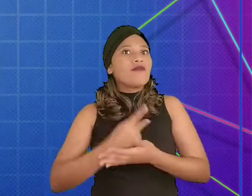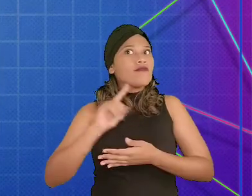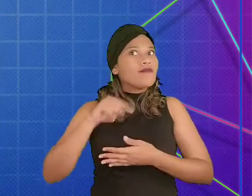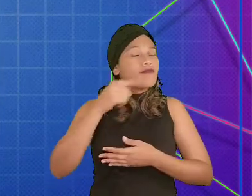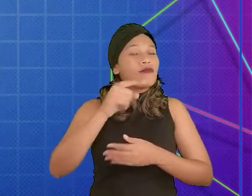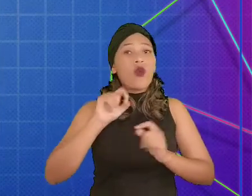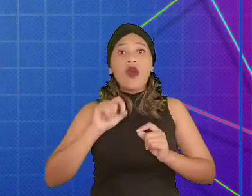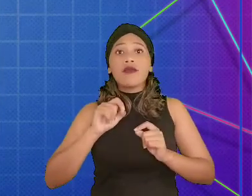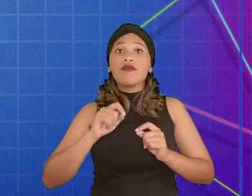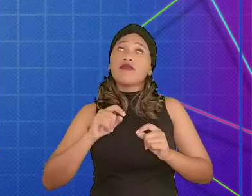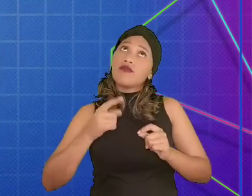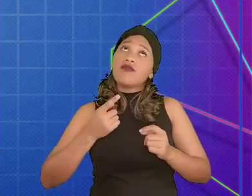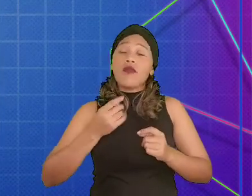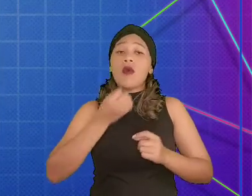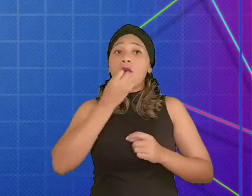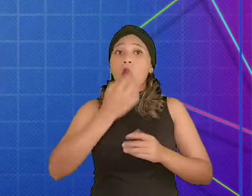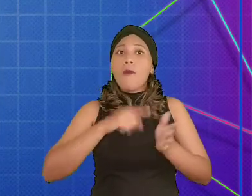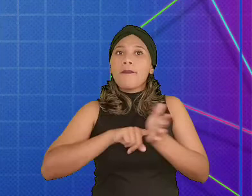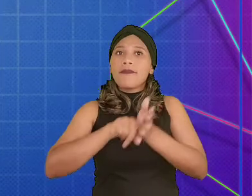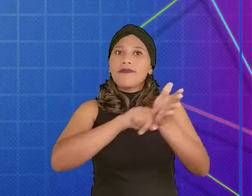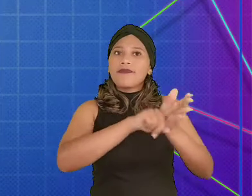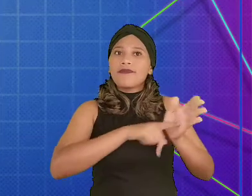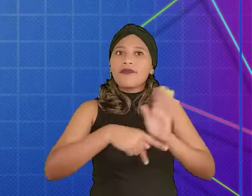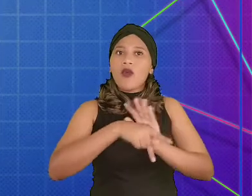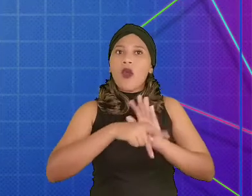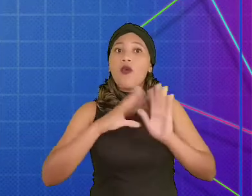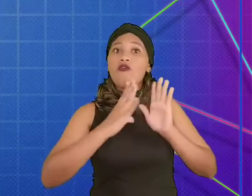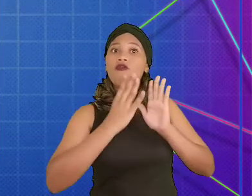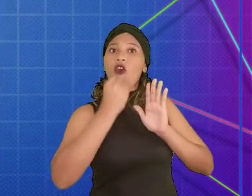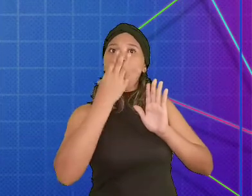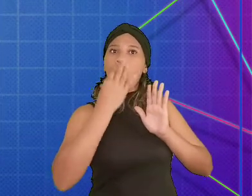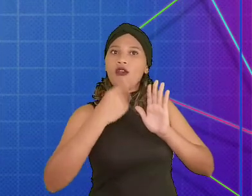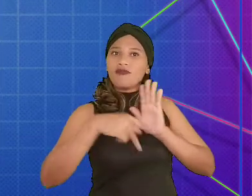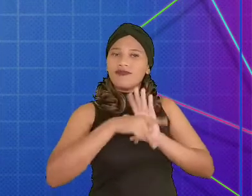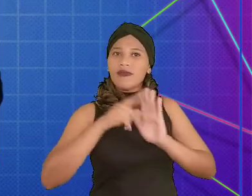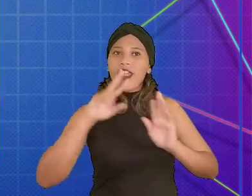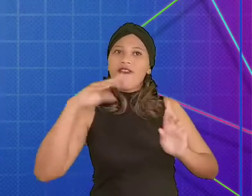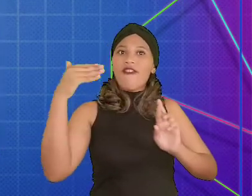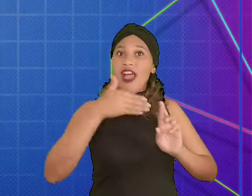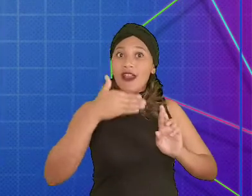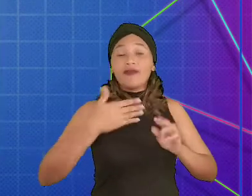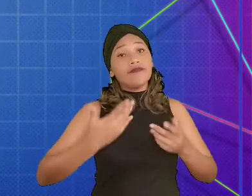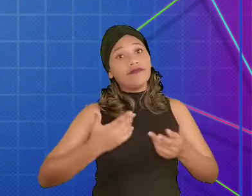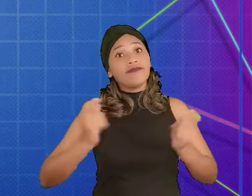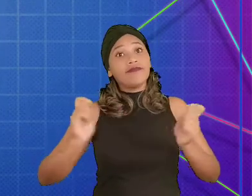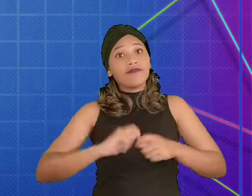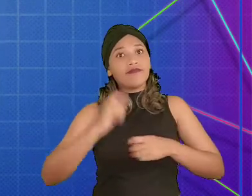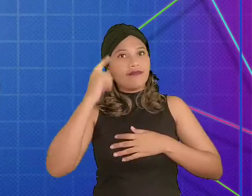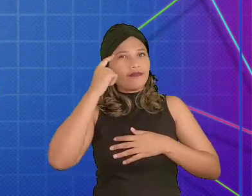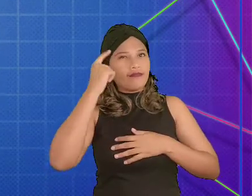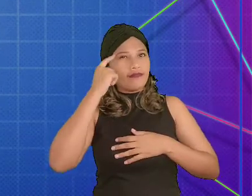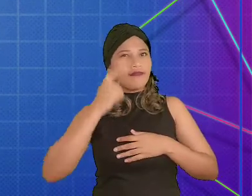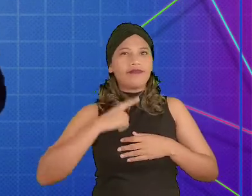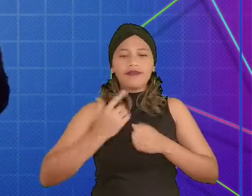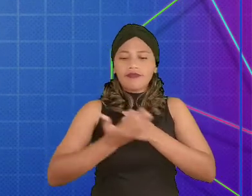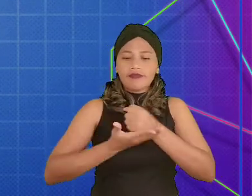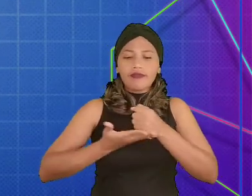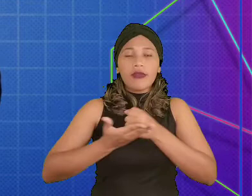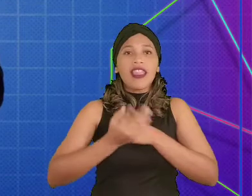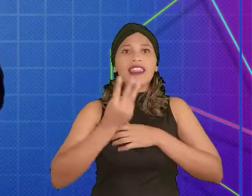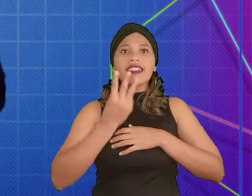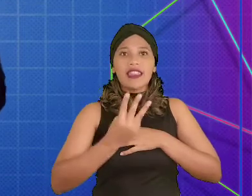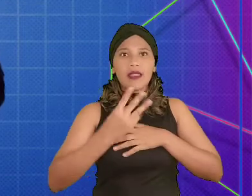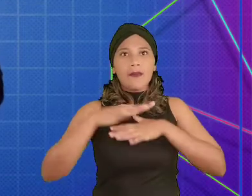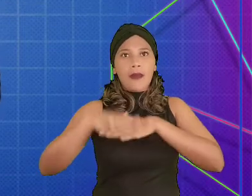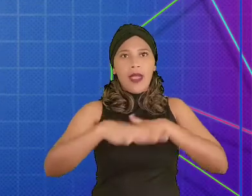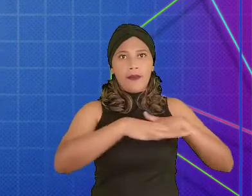depois? Talvez até seja útil você fazer uma pesquisa de fotos para referências. Dessa forma, pessoal, a gente pode pensar que existem basicamente